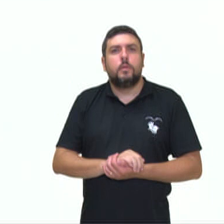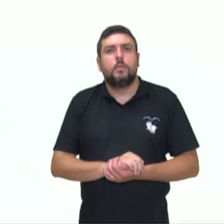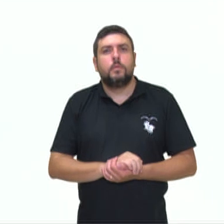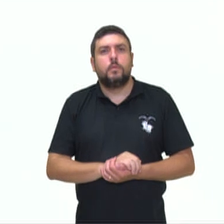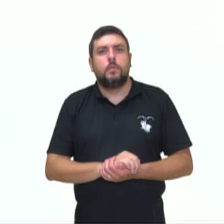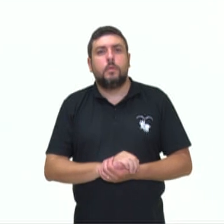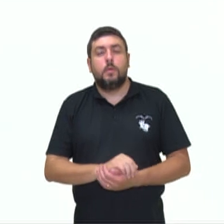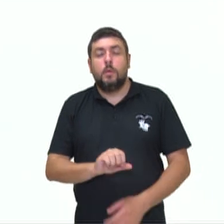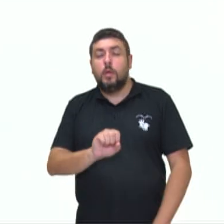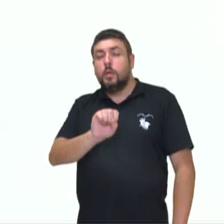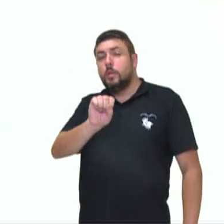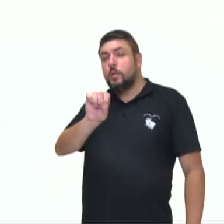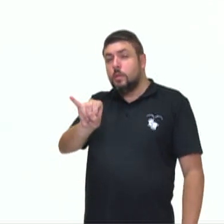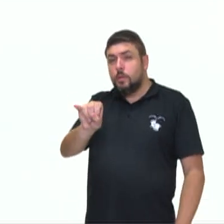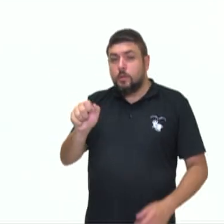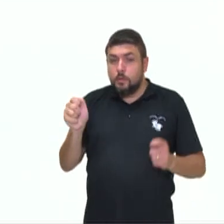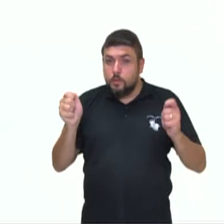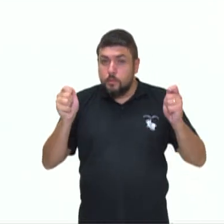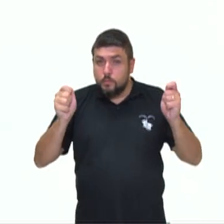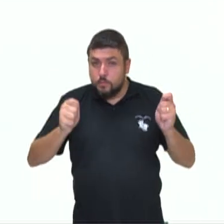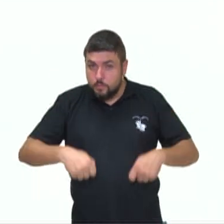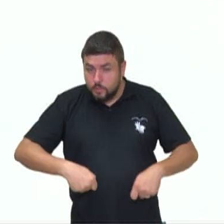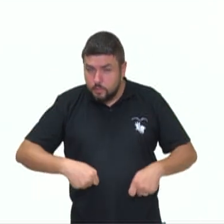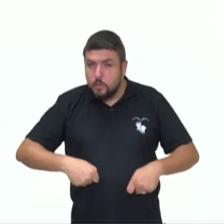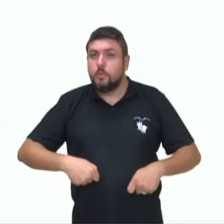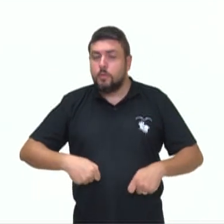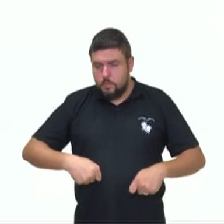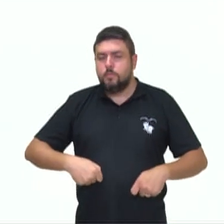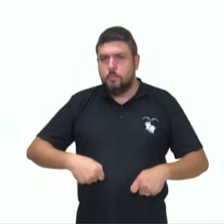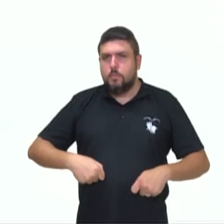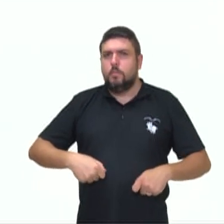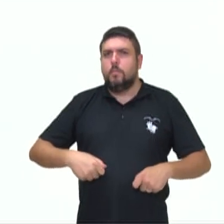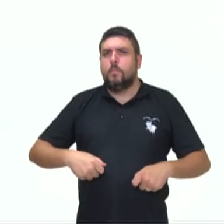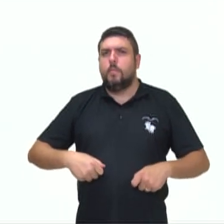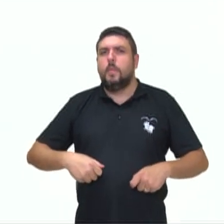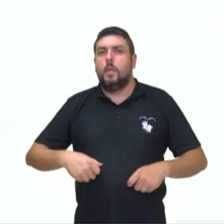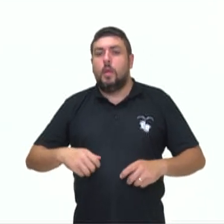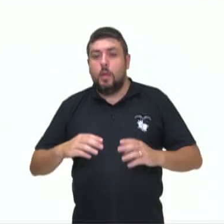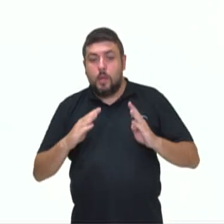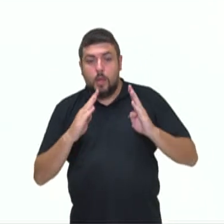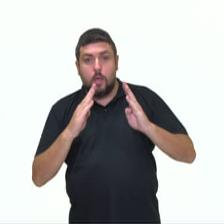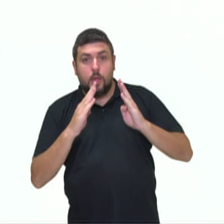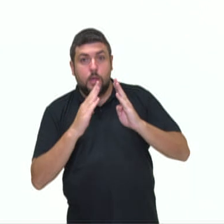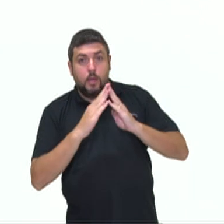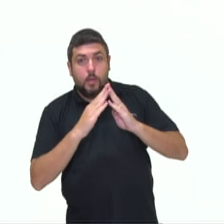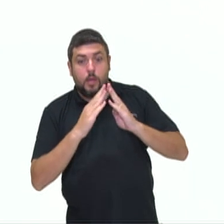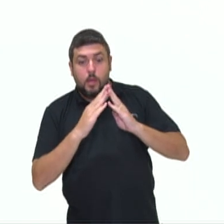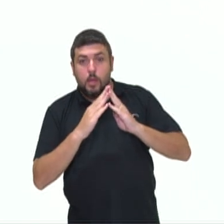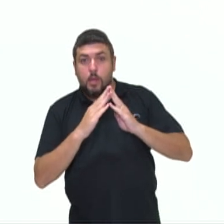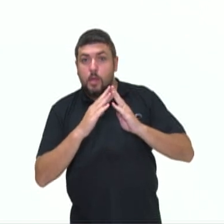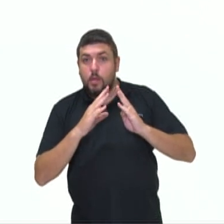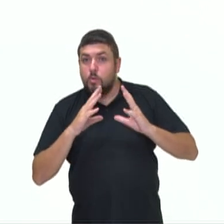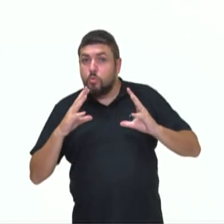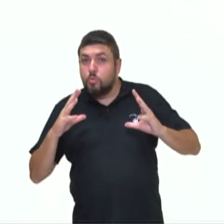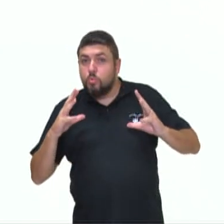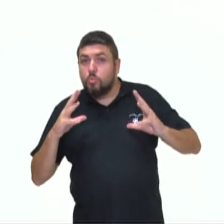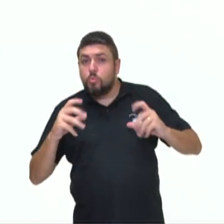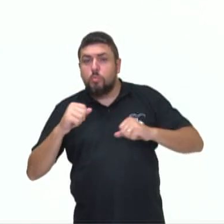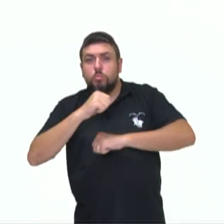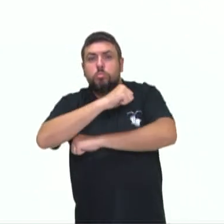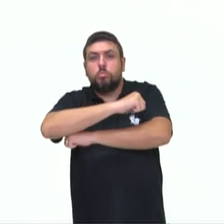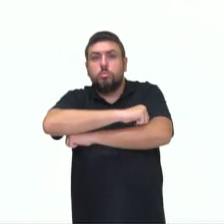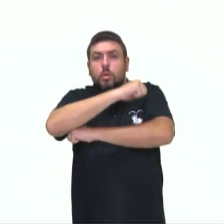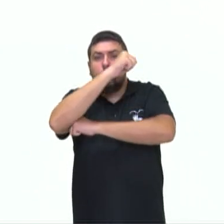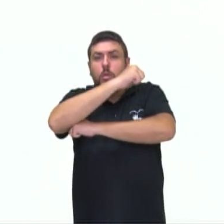se possível, mantenha o máximo de janelas abertas em todos os cômodos,